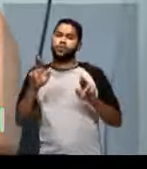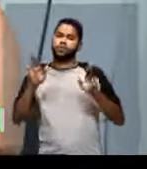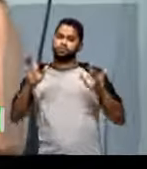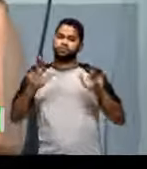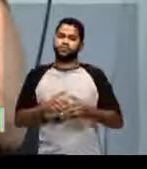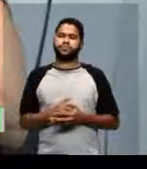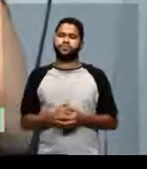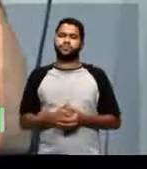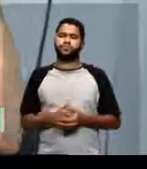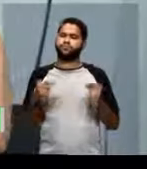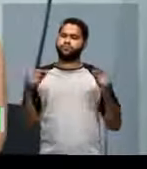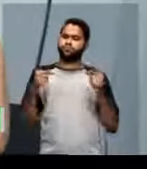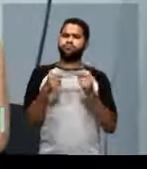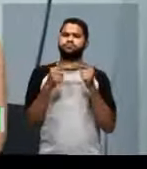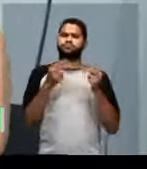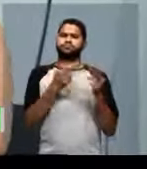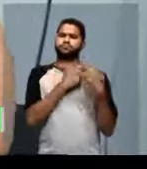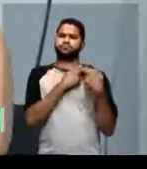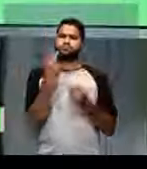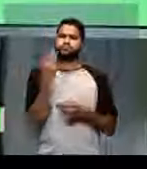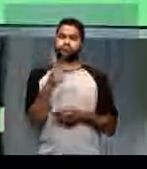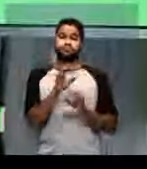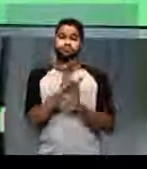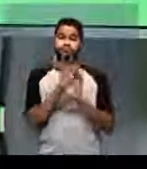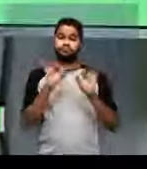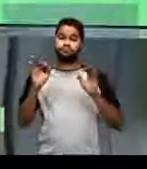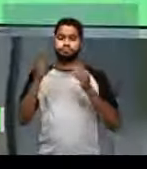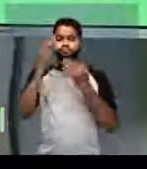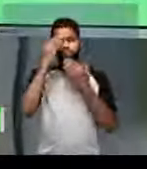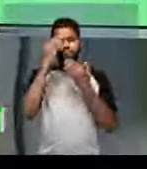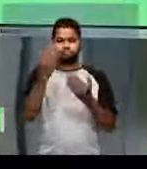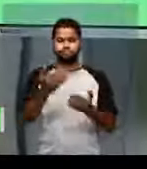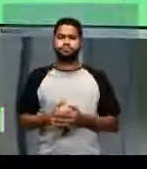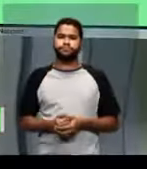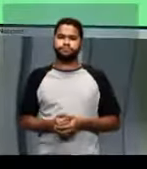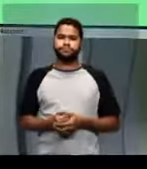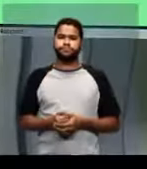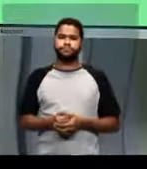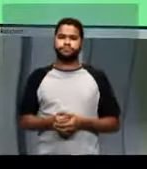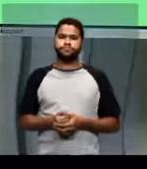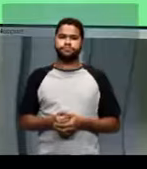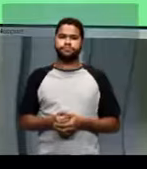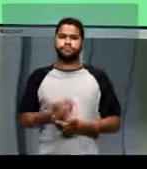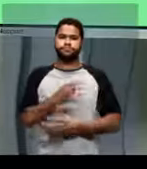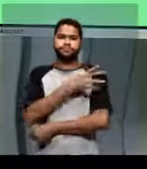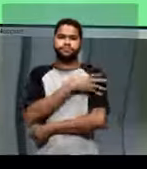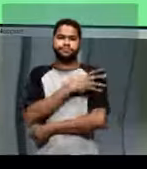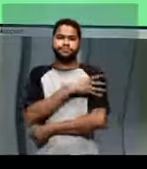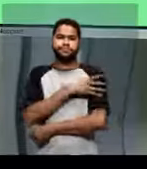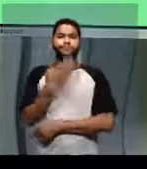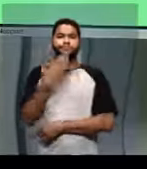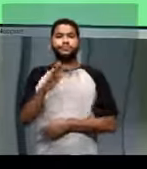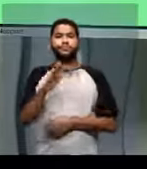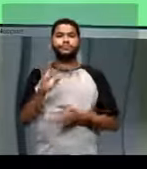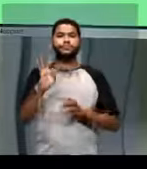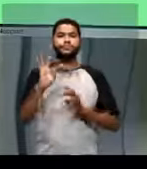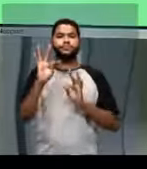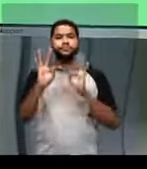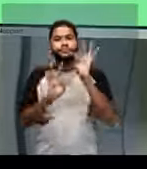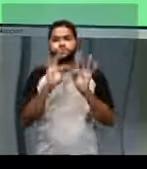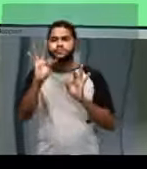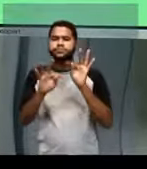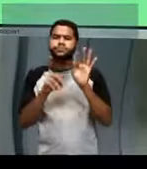ok? Relacionada à função dele. Ótimo, obrigada. Quarto ano. Quais as tecnologias